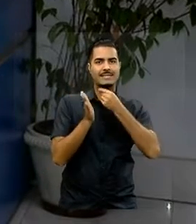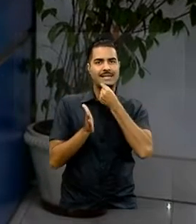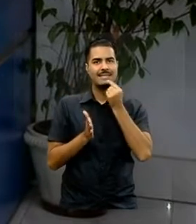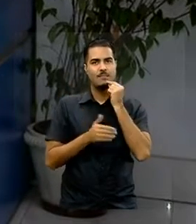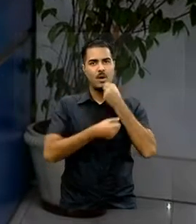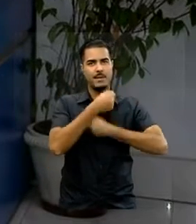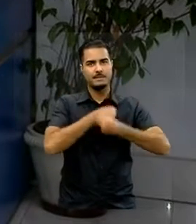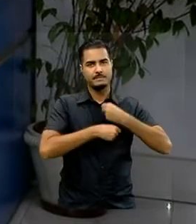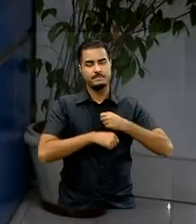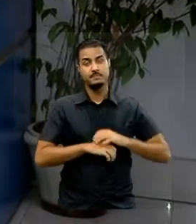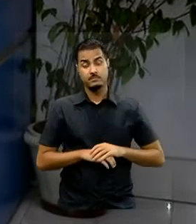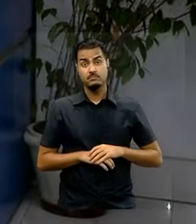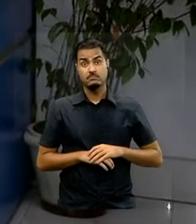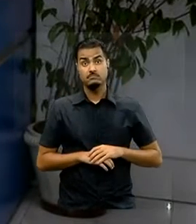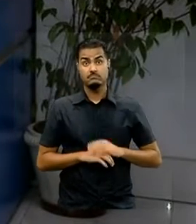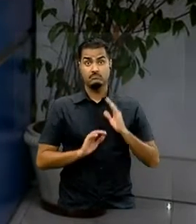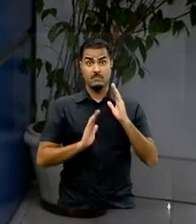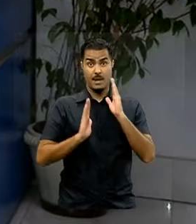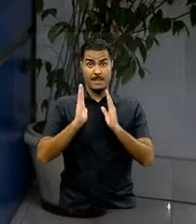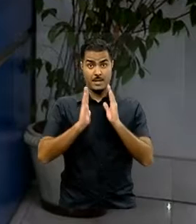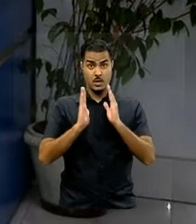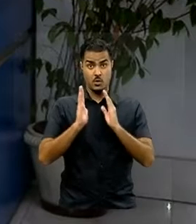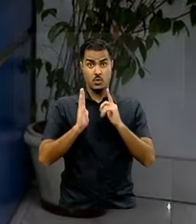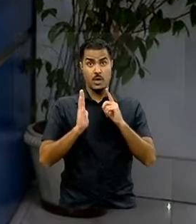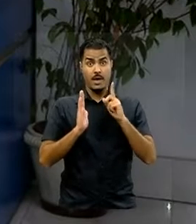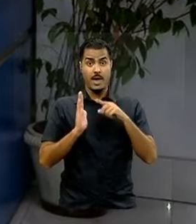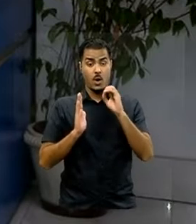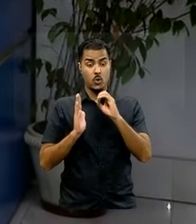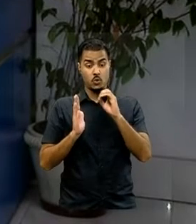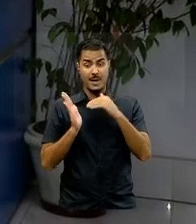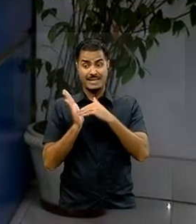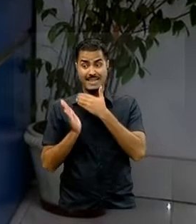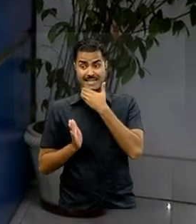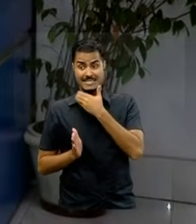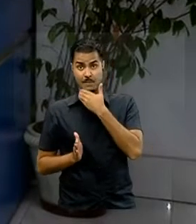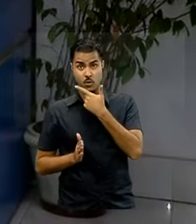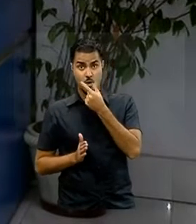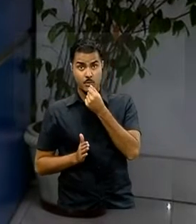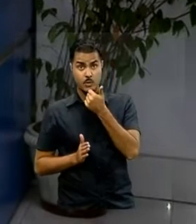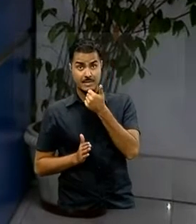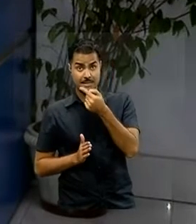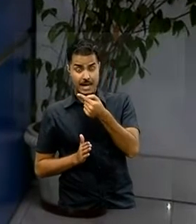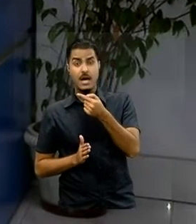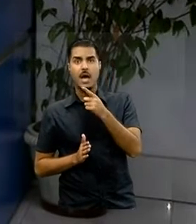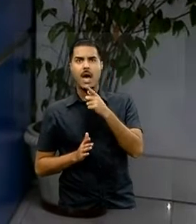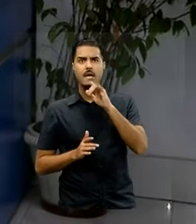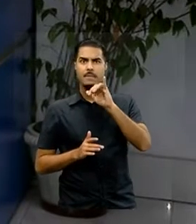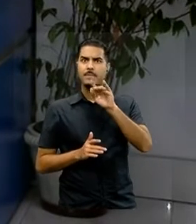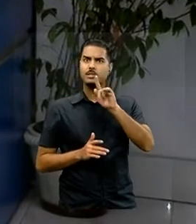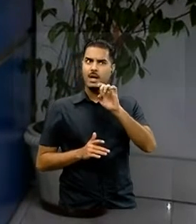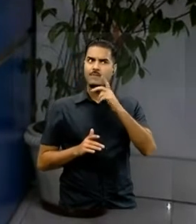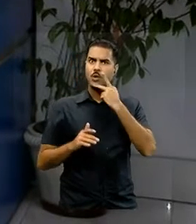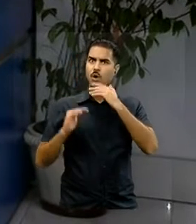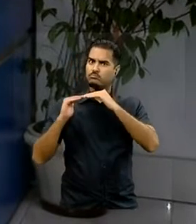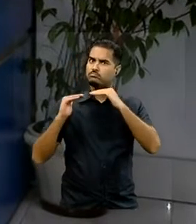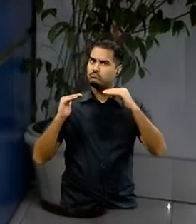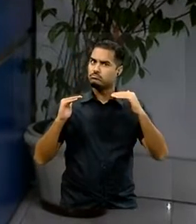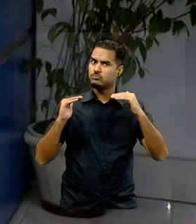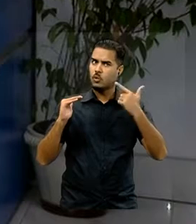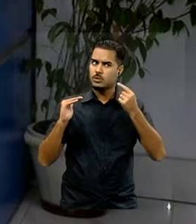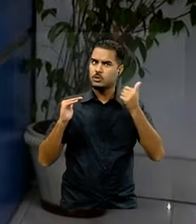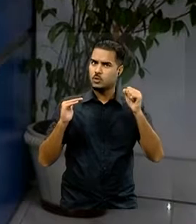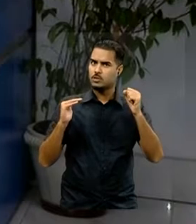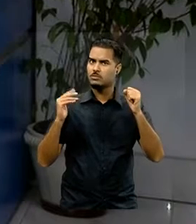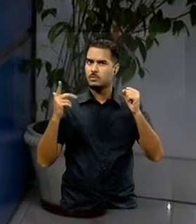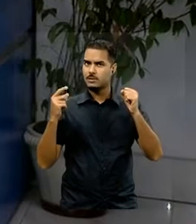passado. Na comparação com o mesmo período de 2018, de outubro a dezembro, o IBGE registrou estabilidade. A taxa média anual